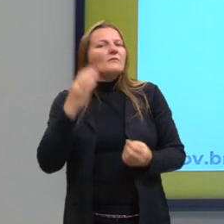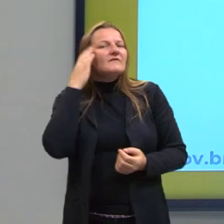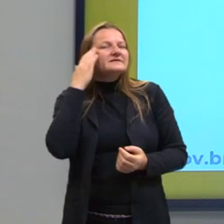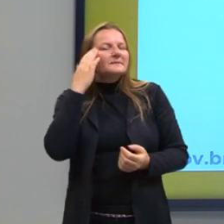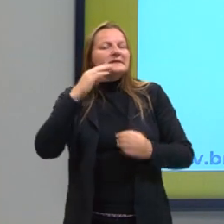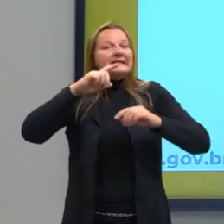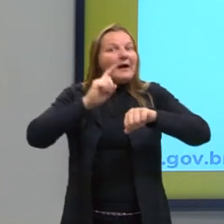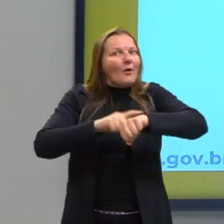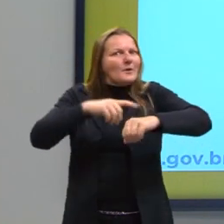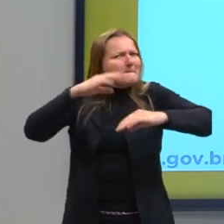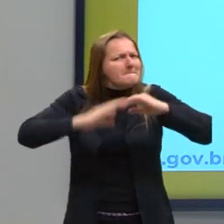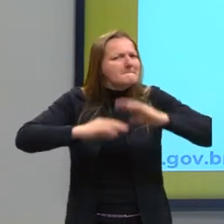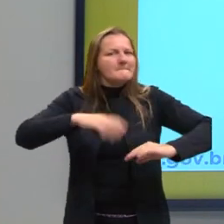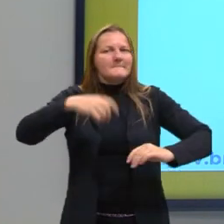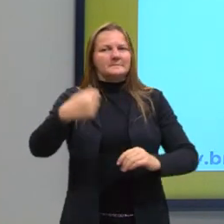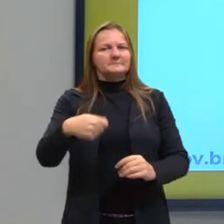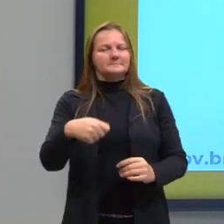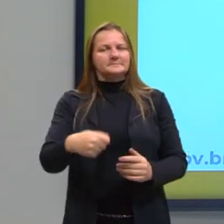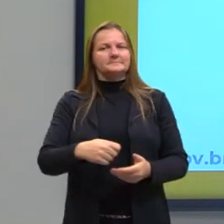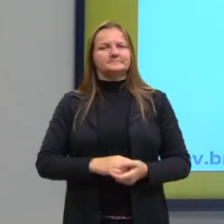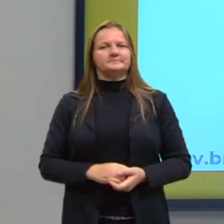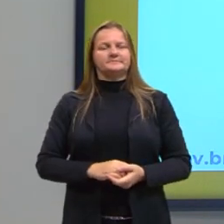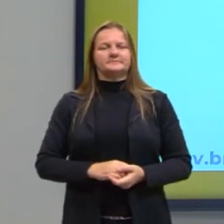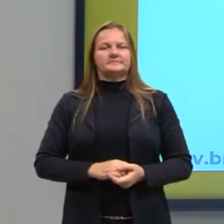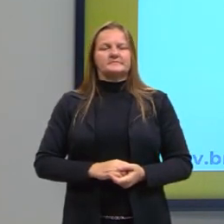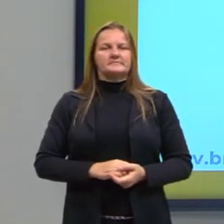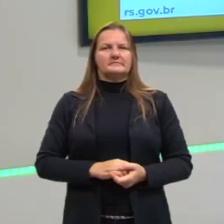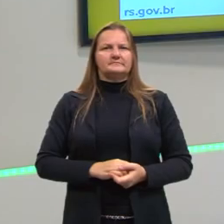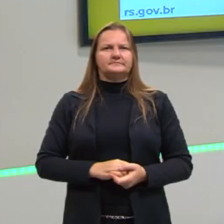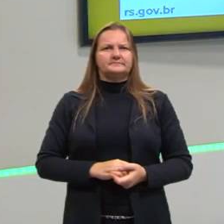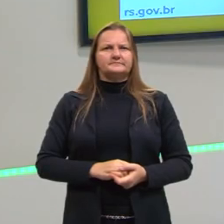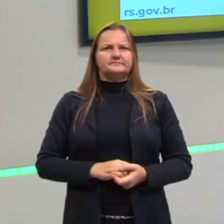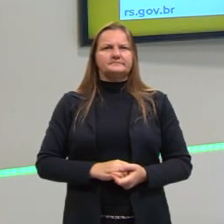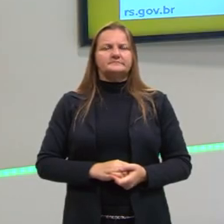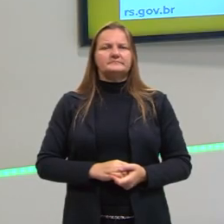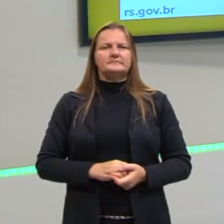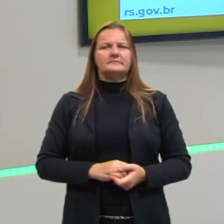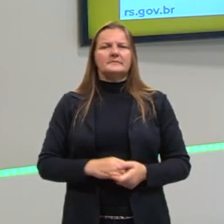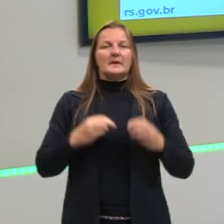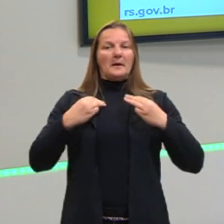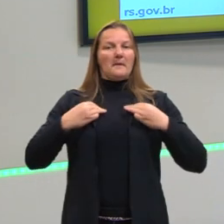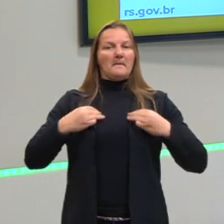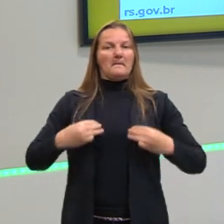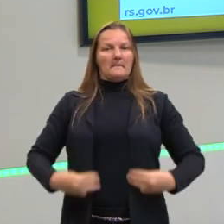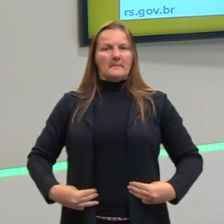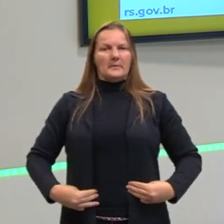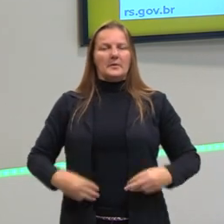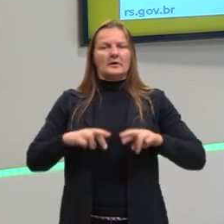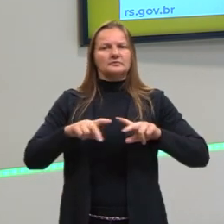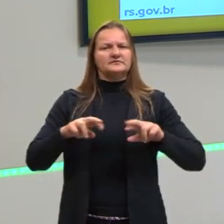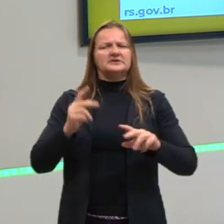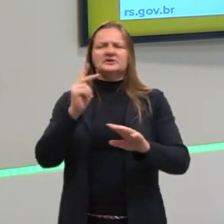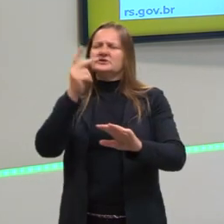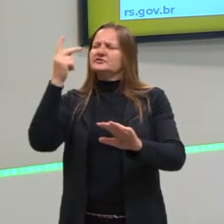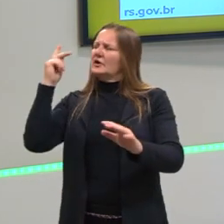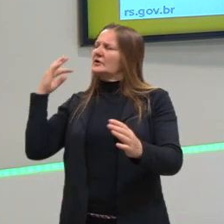como que eu vou agir na na realidade a mobilidade assumir conteúdos diferentes ao longo da história